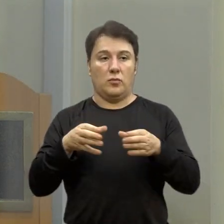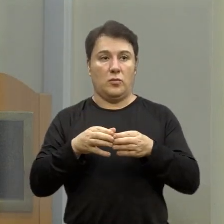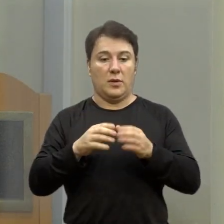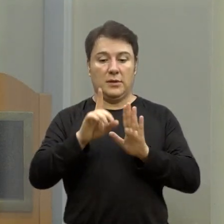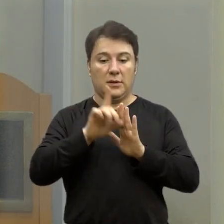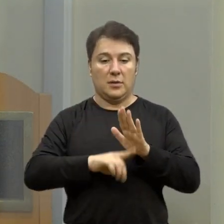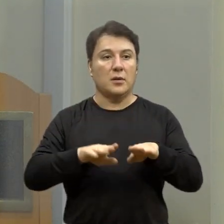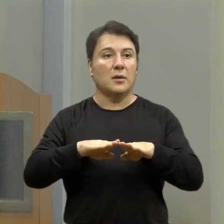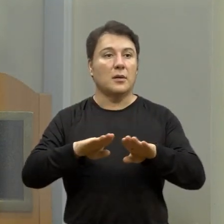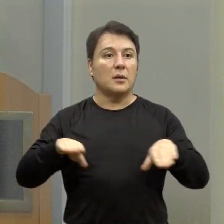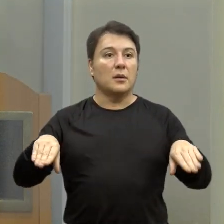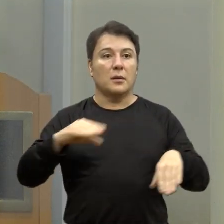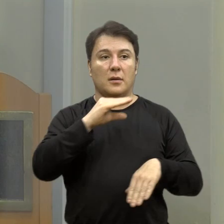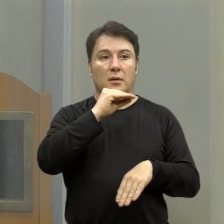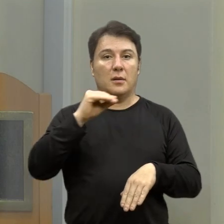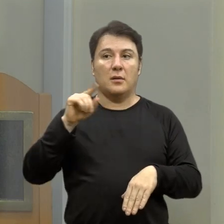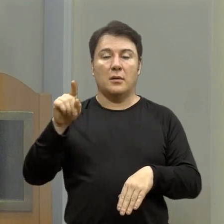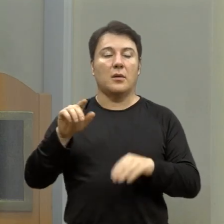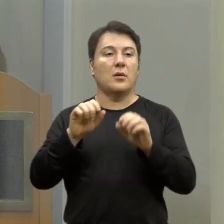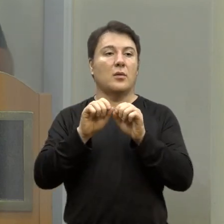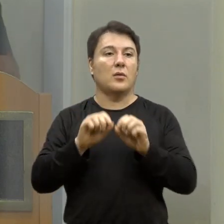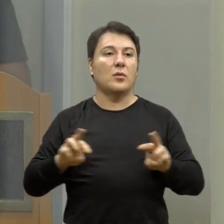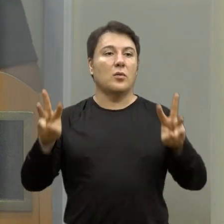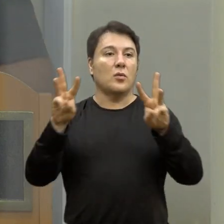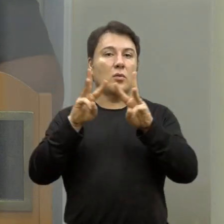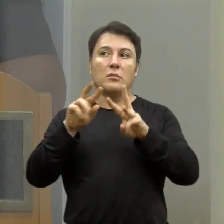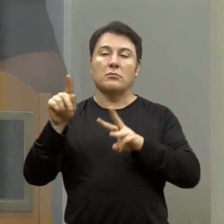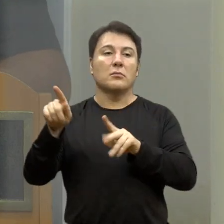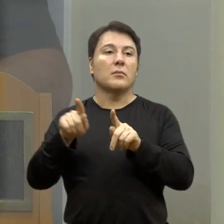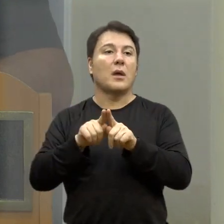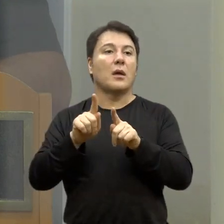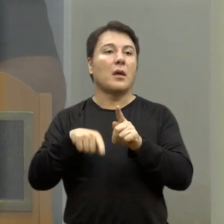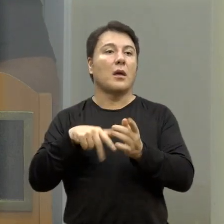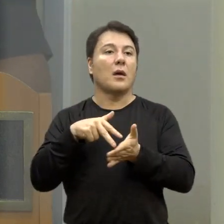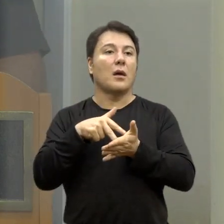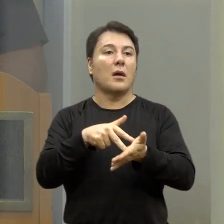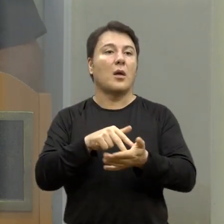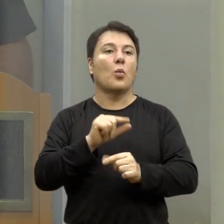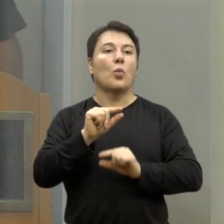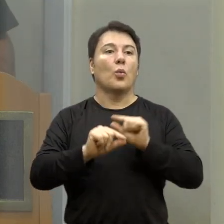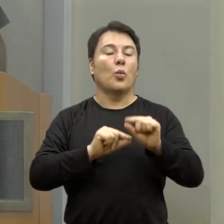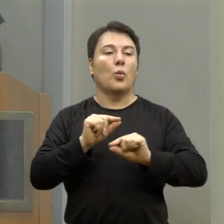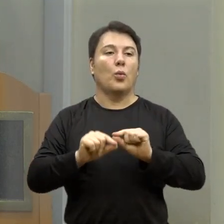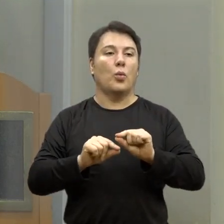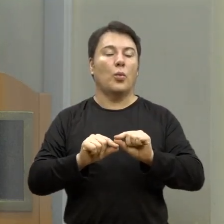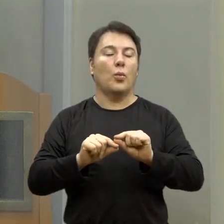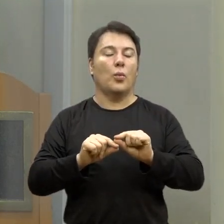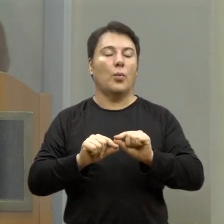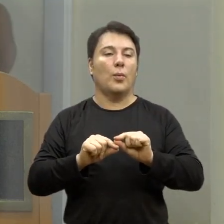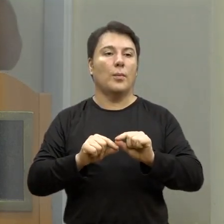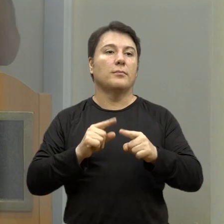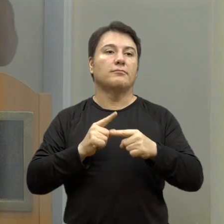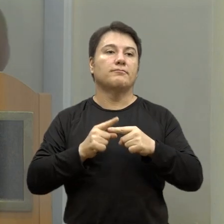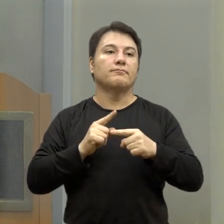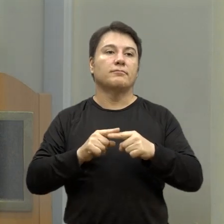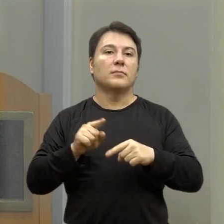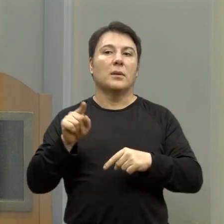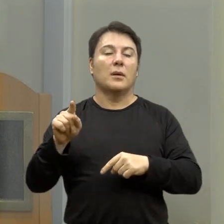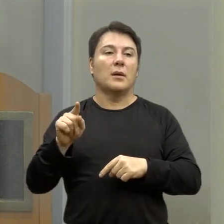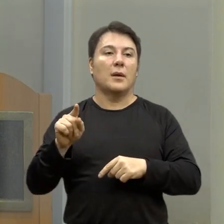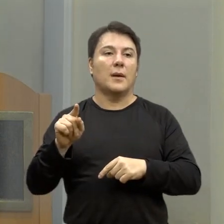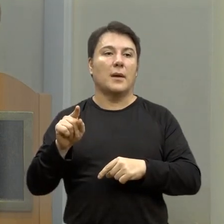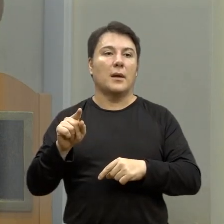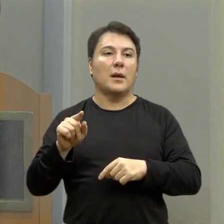das Crianças e Adolescentes da ONU se posicionou não só pela não